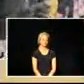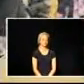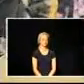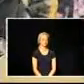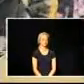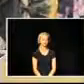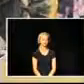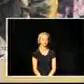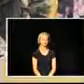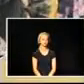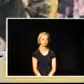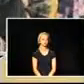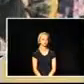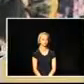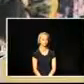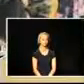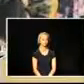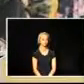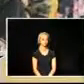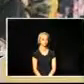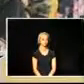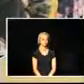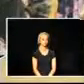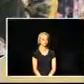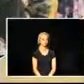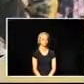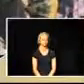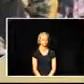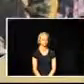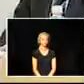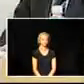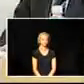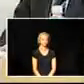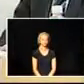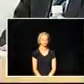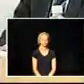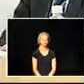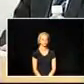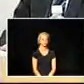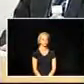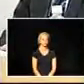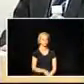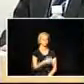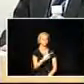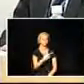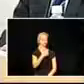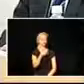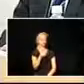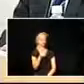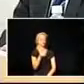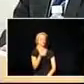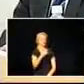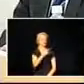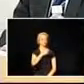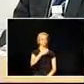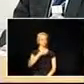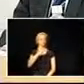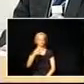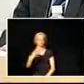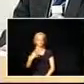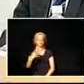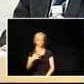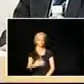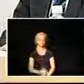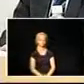ordinária 187/2012. Projeto de lei ordinário 26/2014 dispõe sobre a denominação de